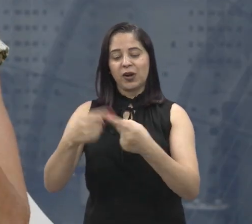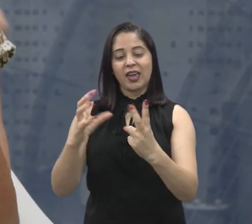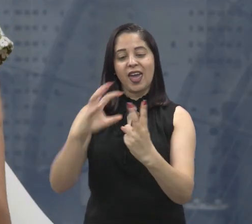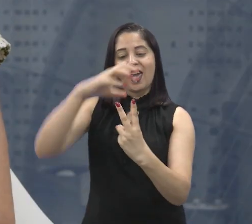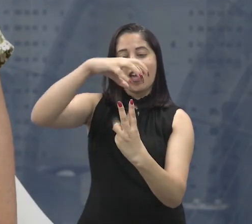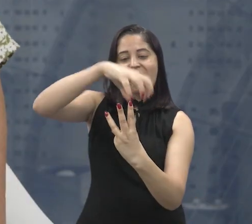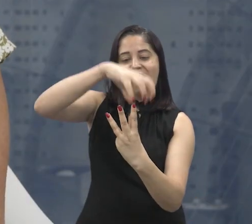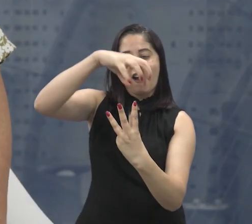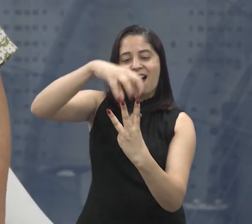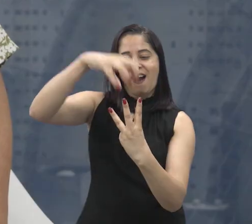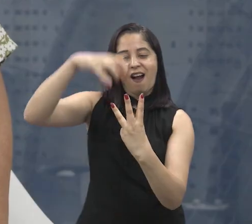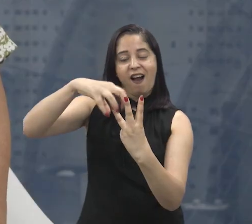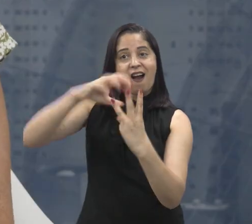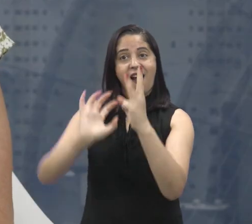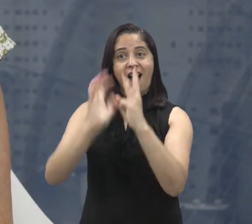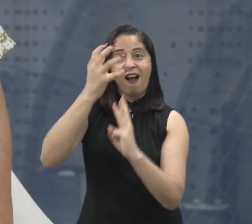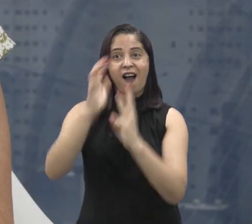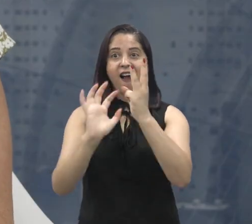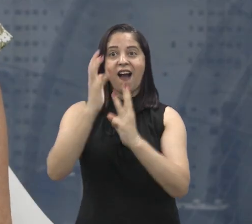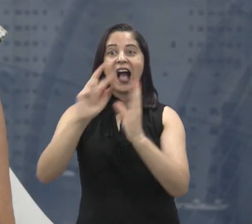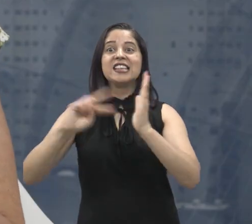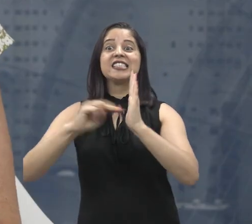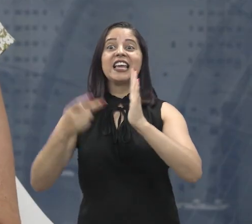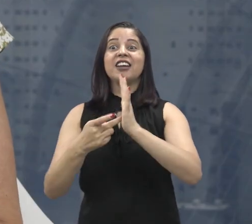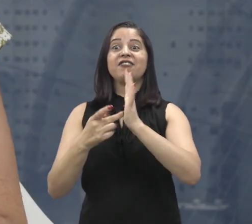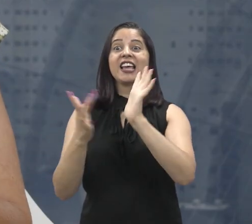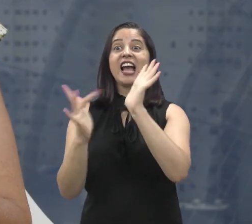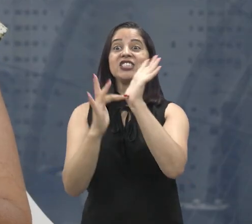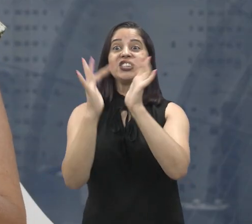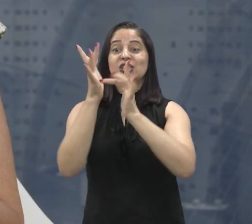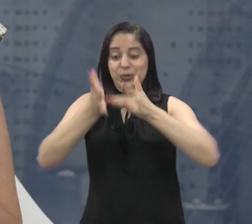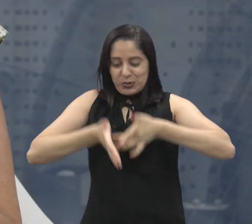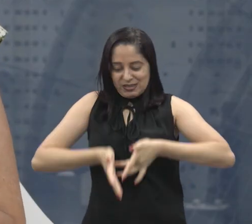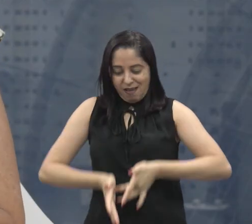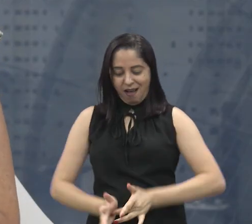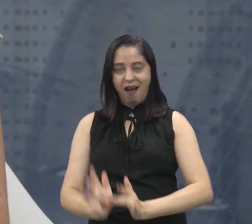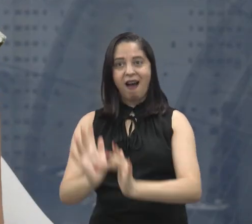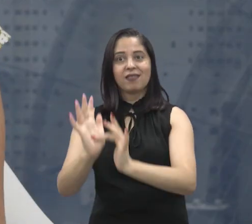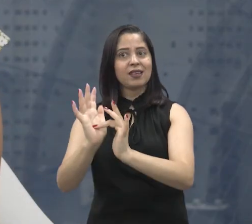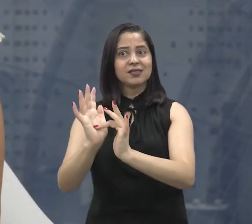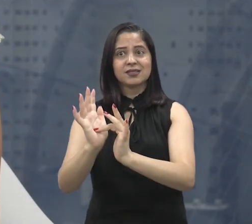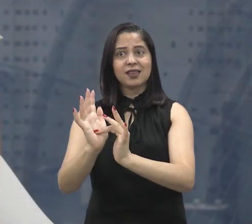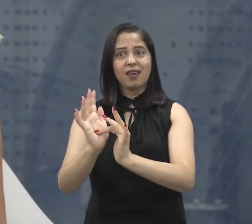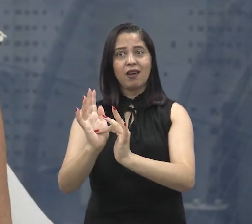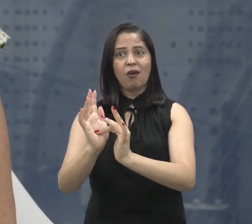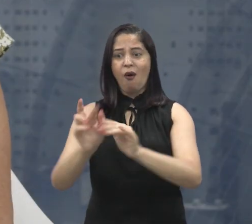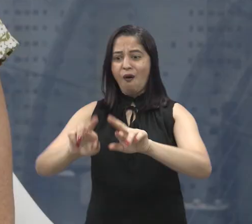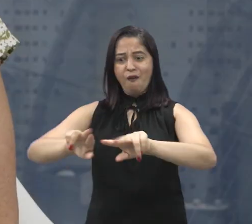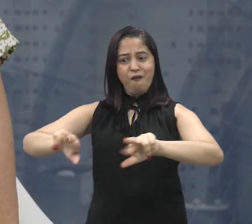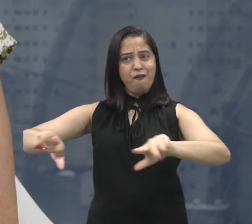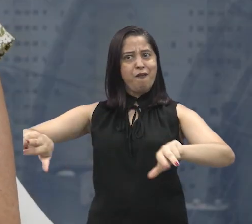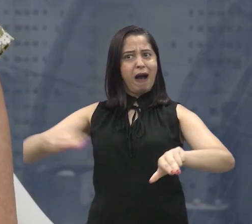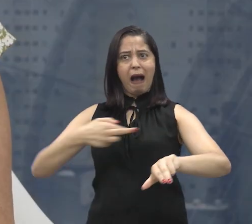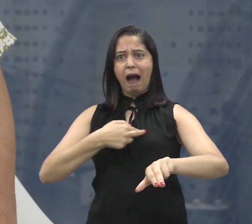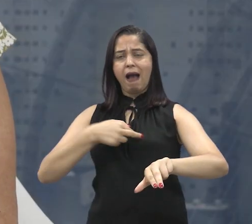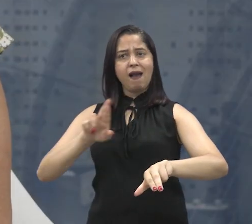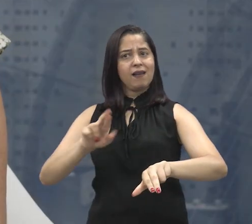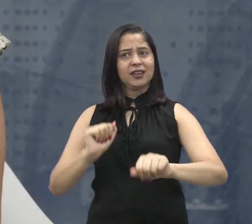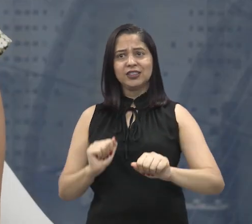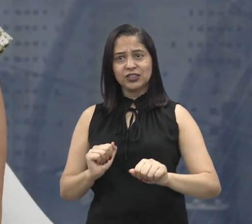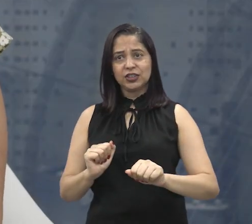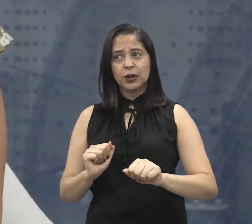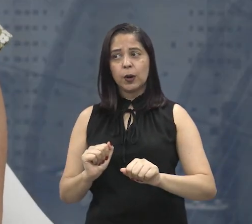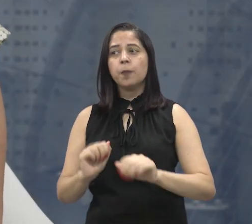isso em várias crenças acontece. Mas nesse momento, o Brasil todo está festejando com